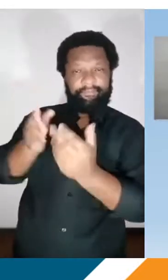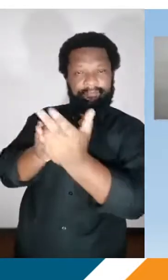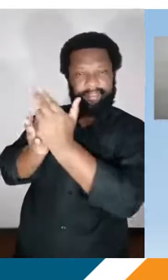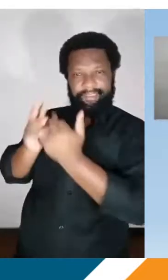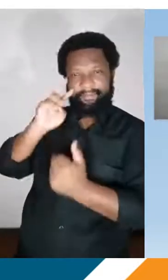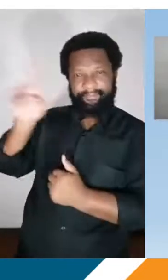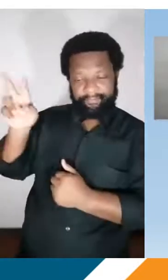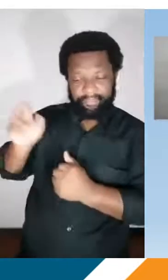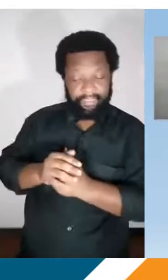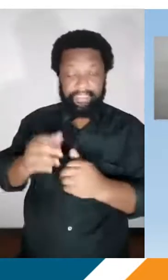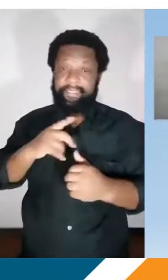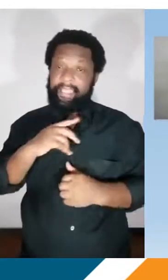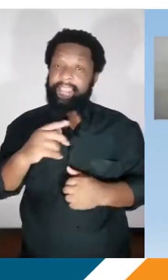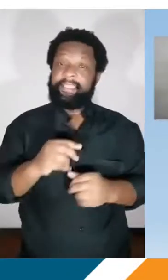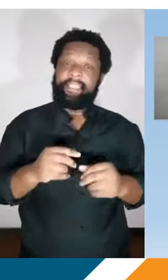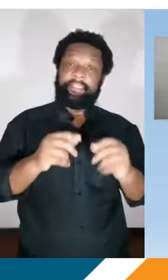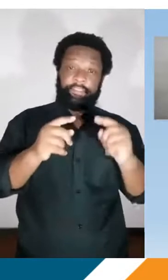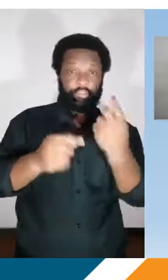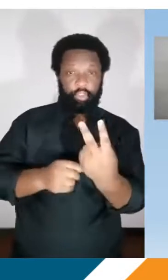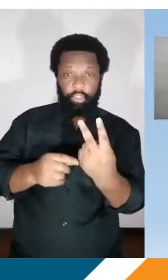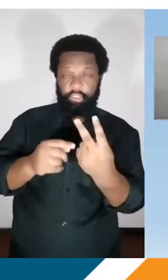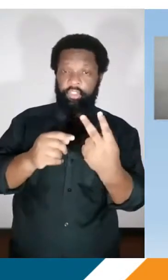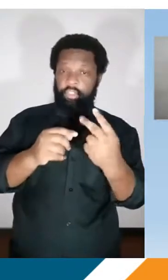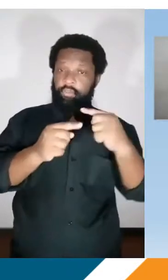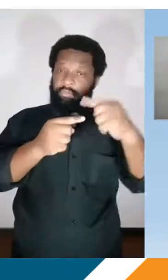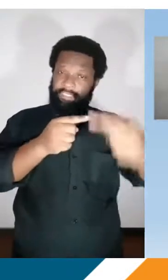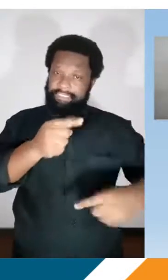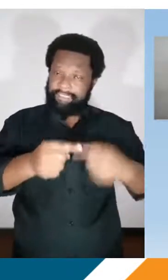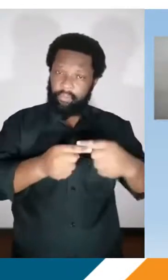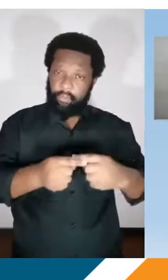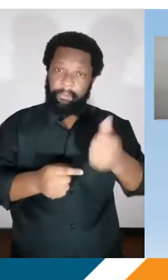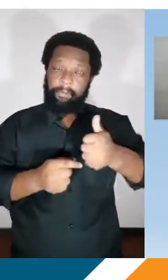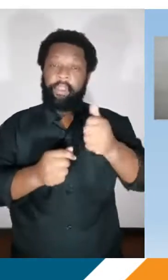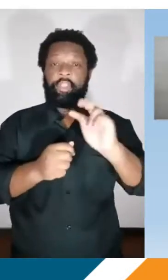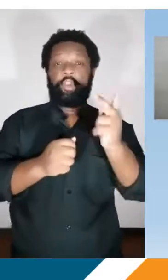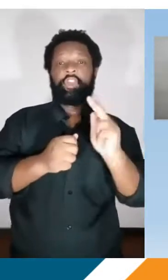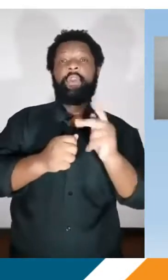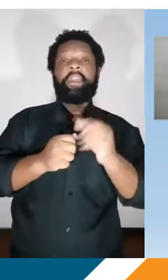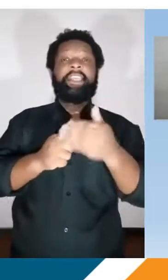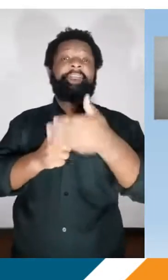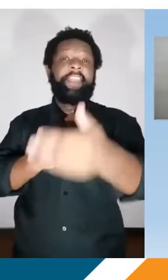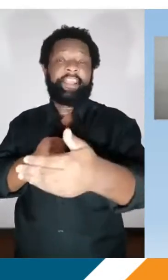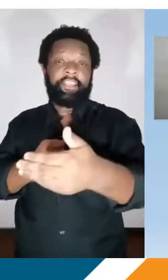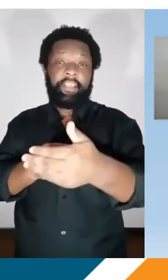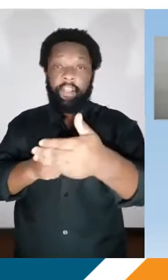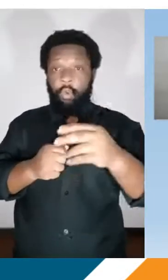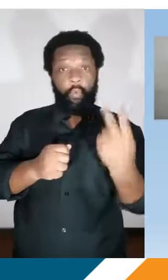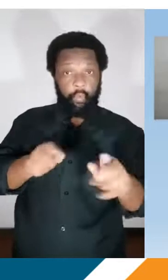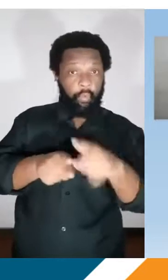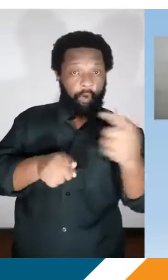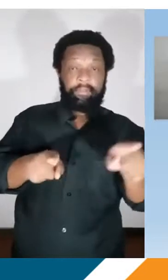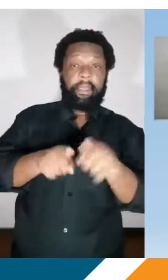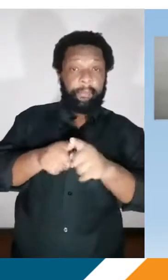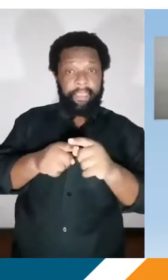vocês podem ver nesse exemplo aqui primeiro, eu tenho dois ciclos, em que o primeiro ciclo, o hidrogênio está para frente, né, nesse carbono, e no outro também